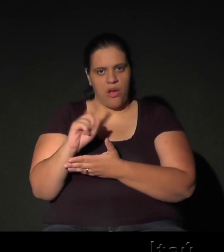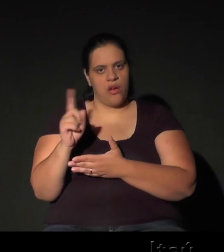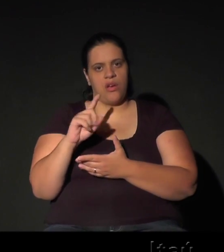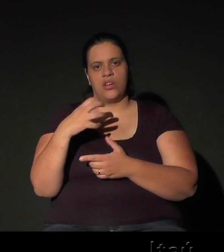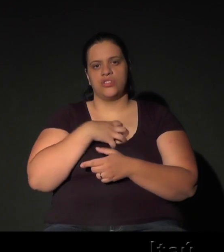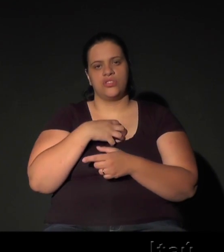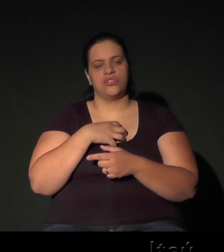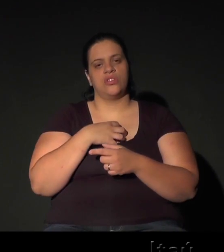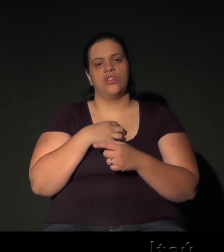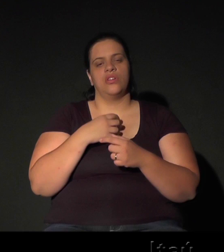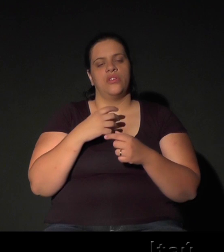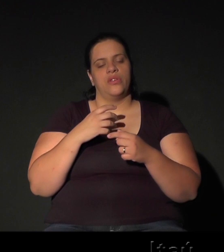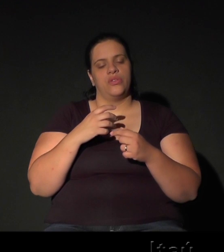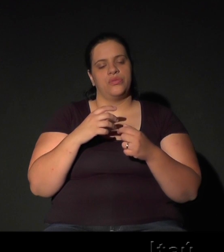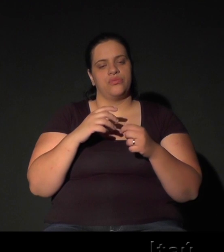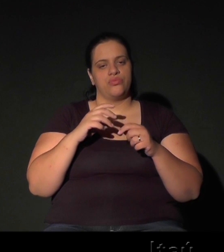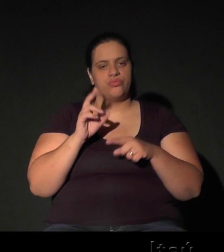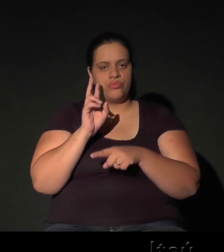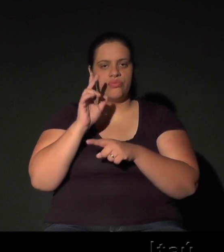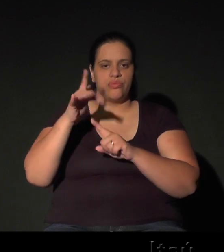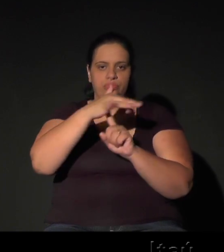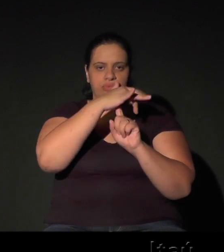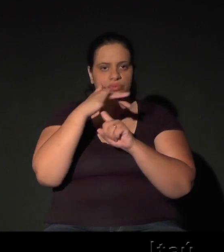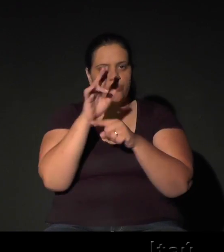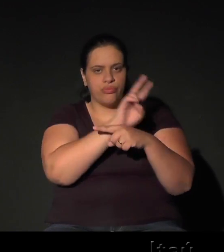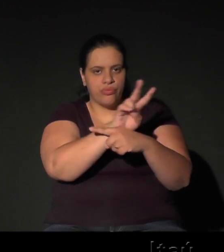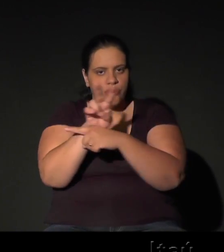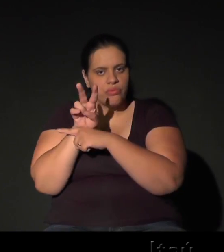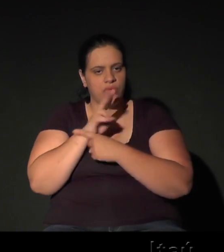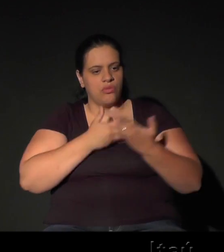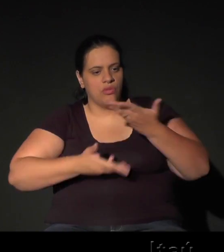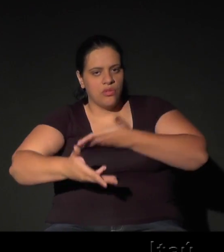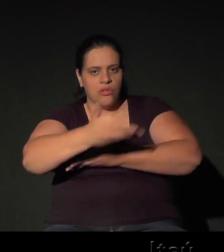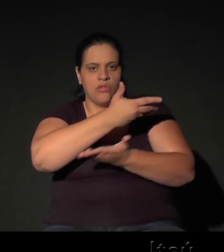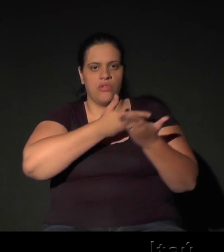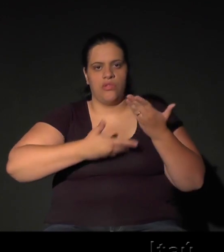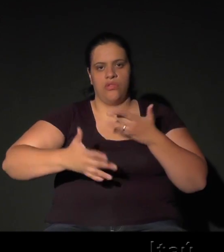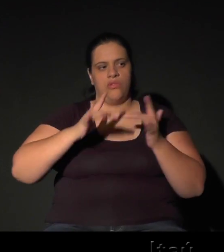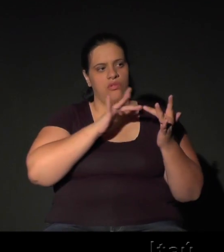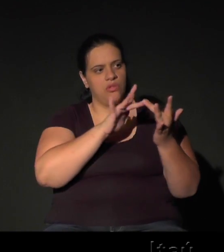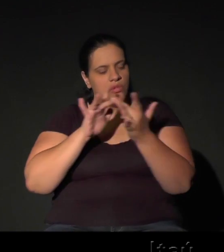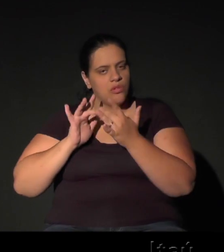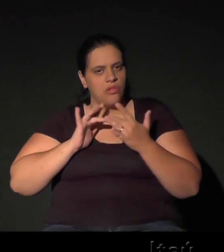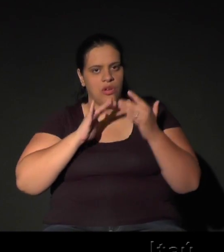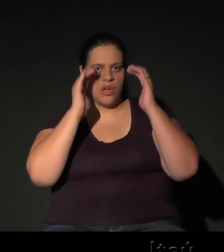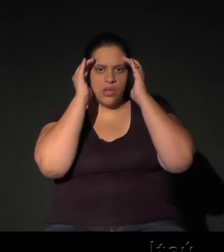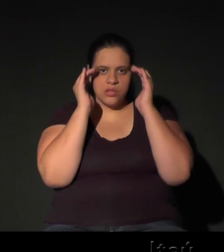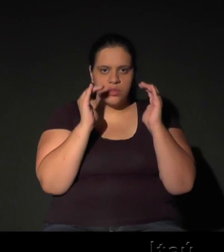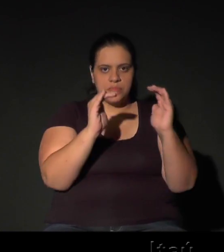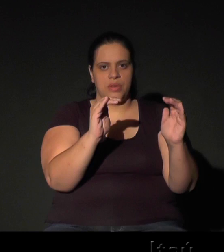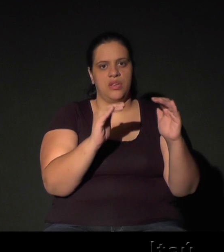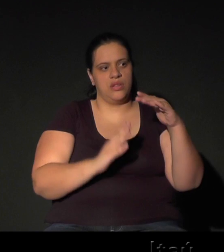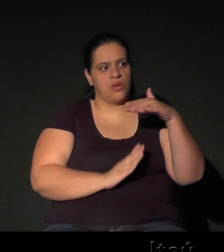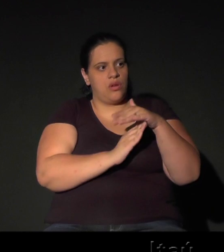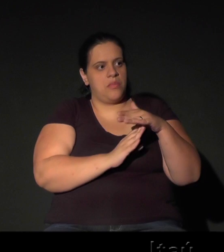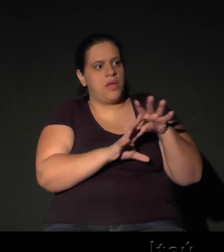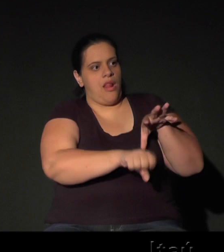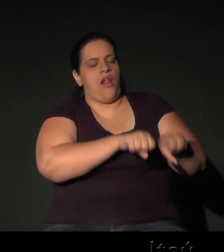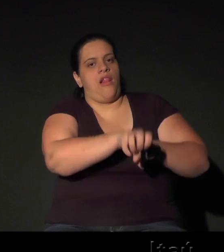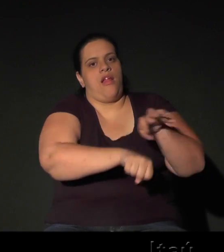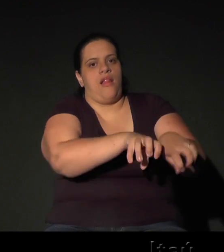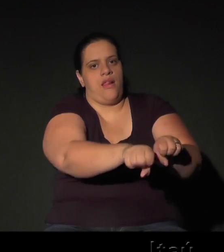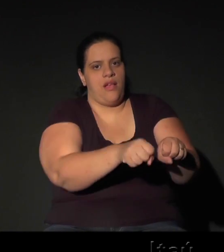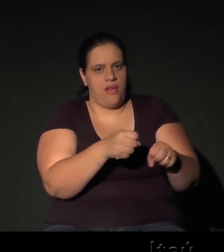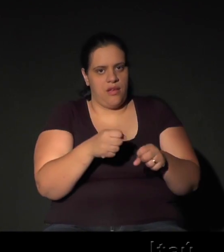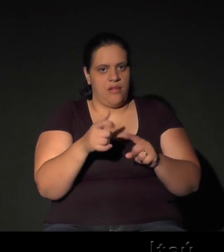questão da sustentabilidade indígena é decisiva na relação com a natureza a questão do no respeito né do limite nesse